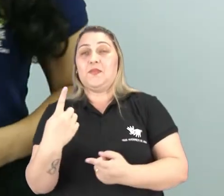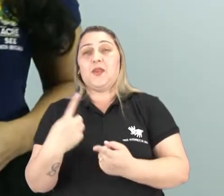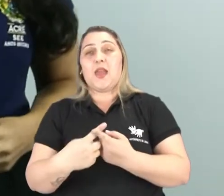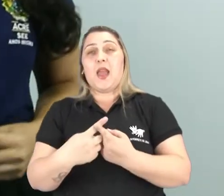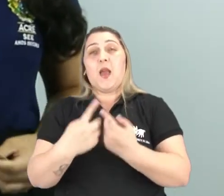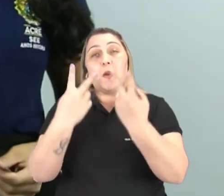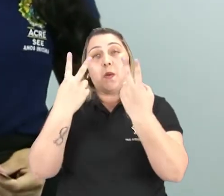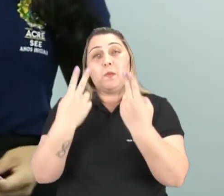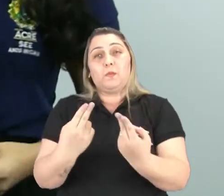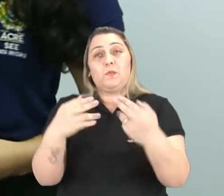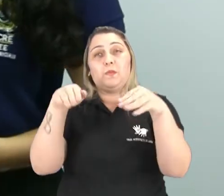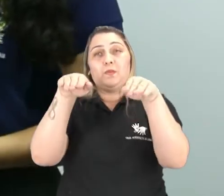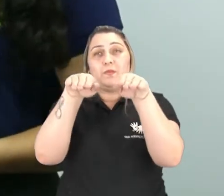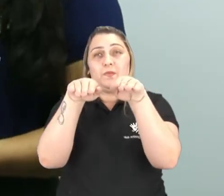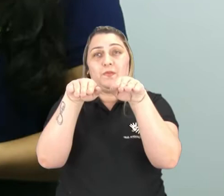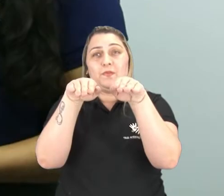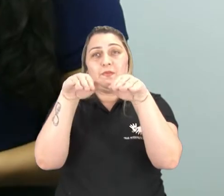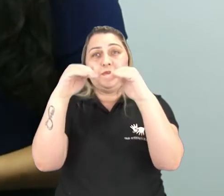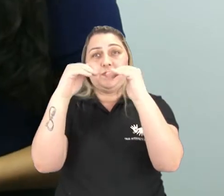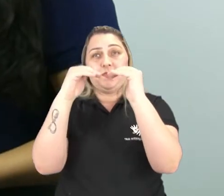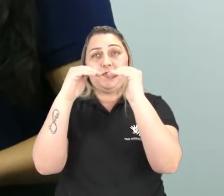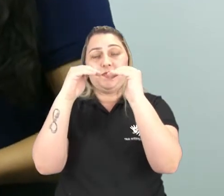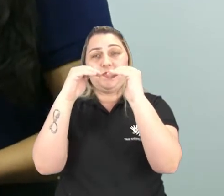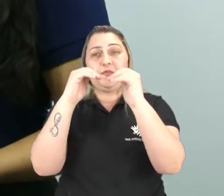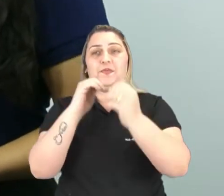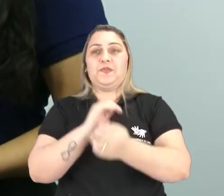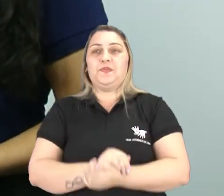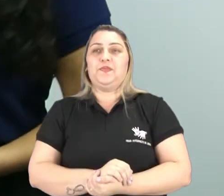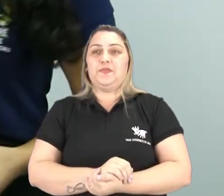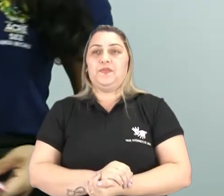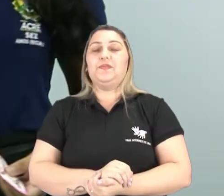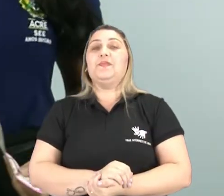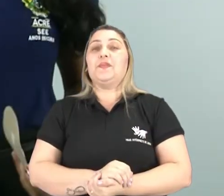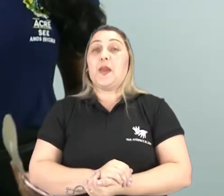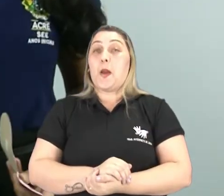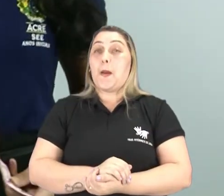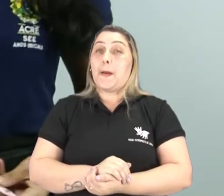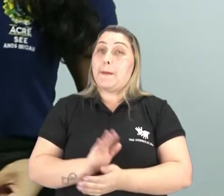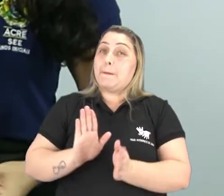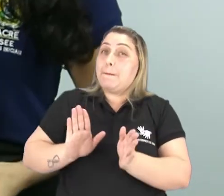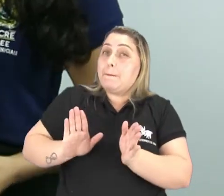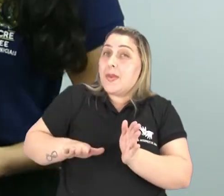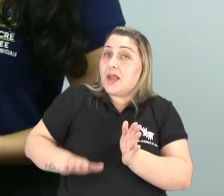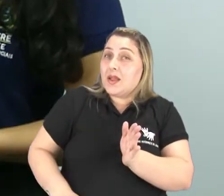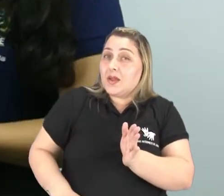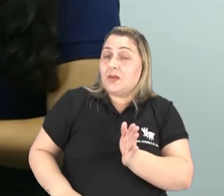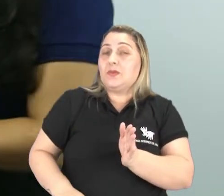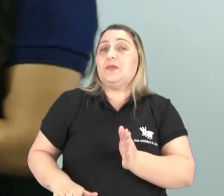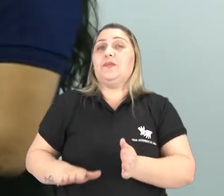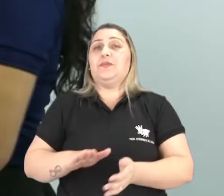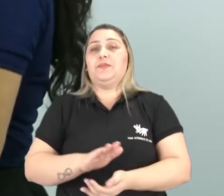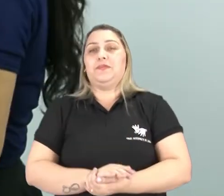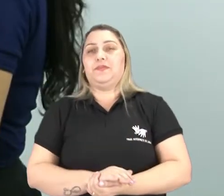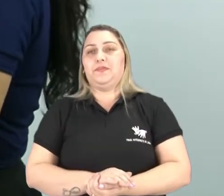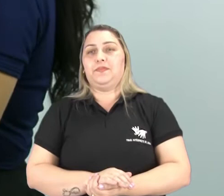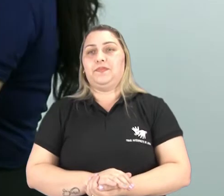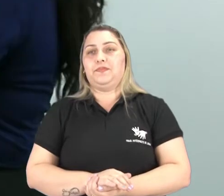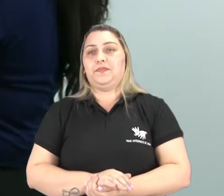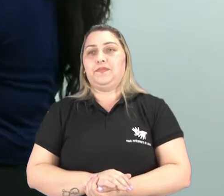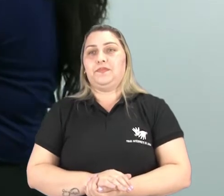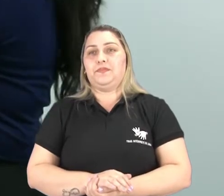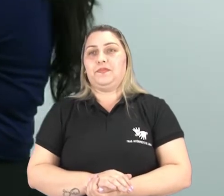porque são do mesmo tamanho né eles são o menor par de dança de quadrilha